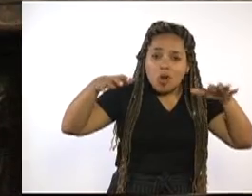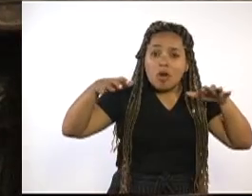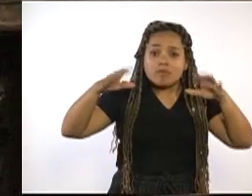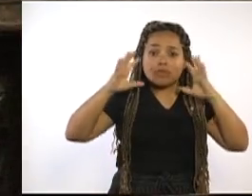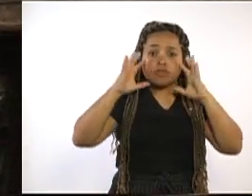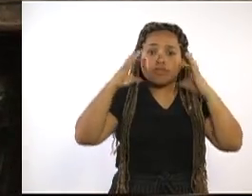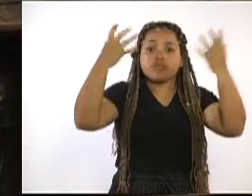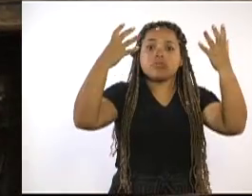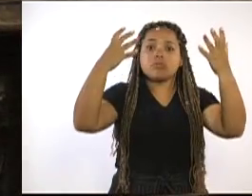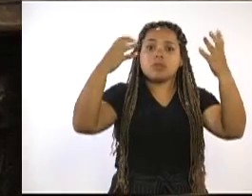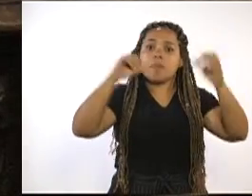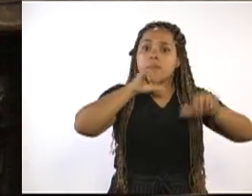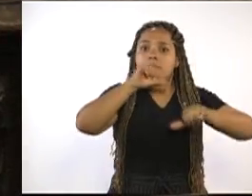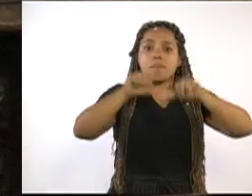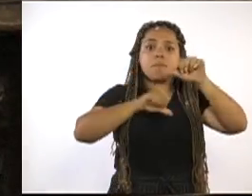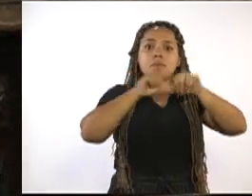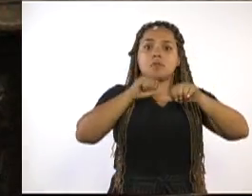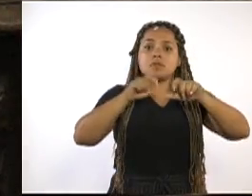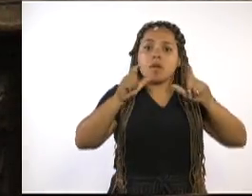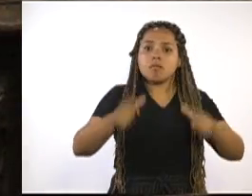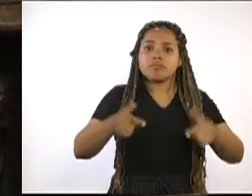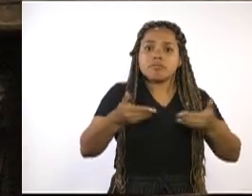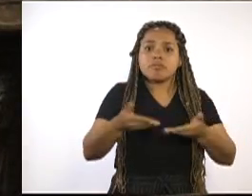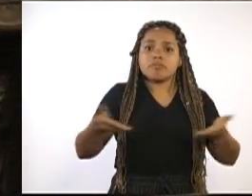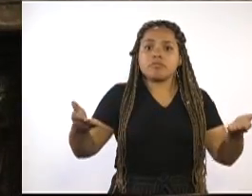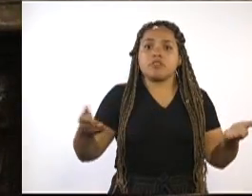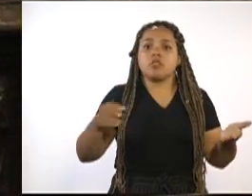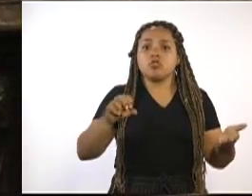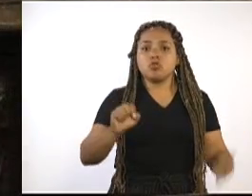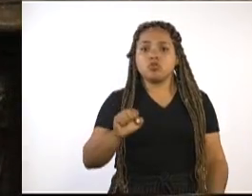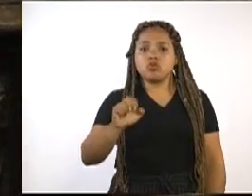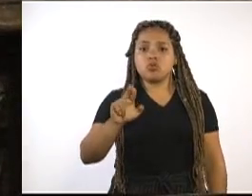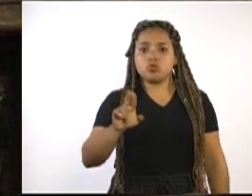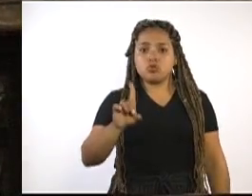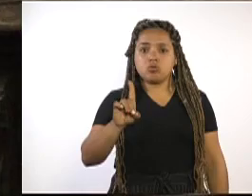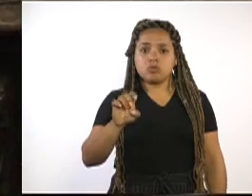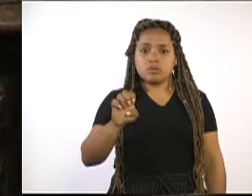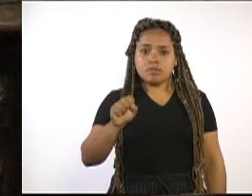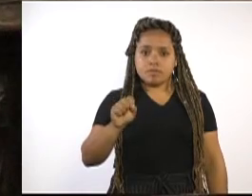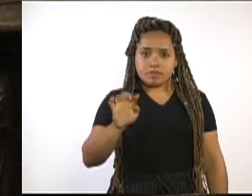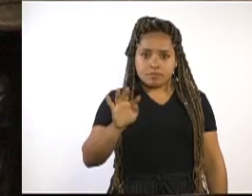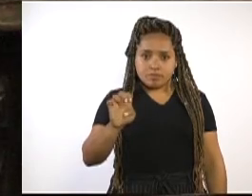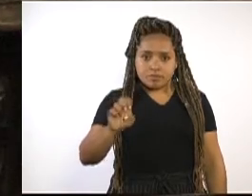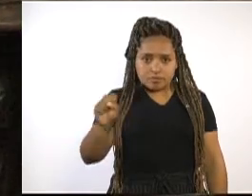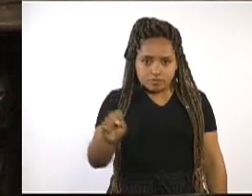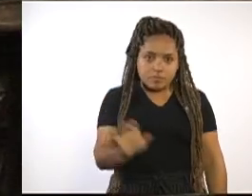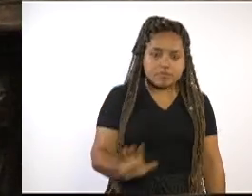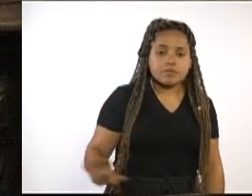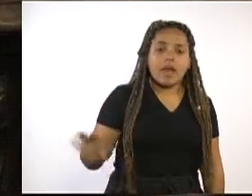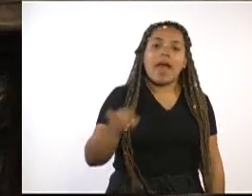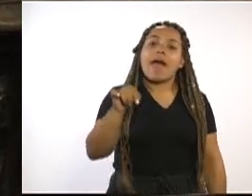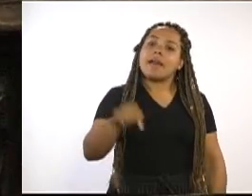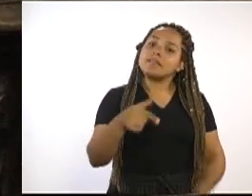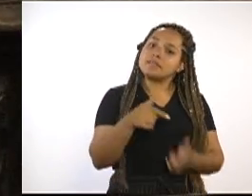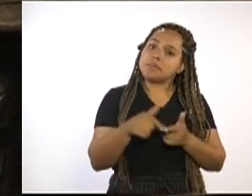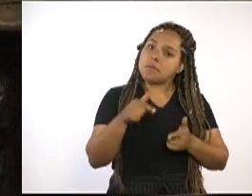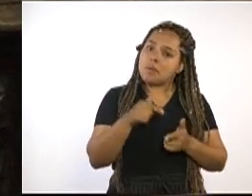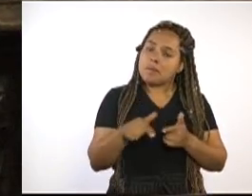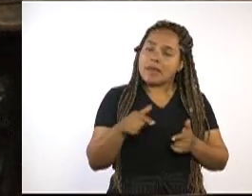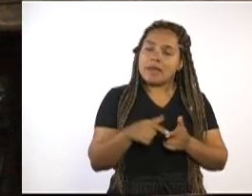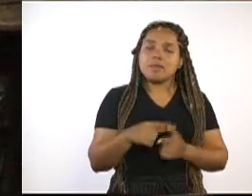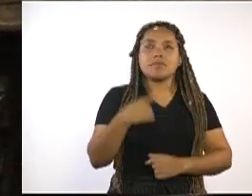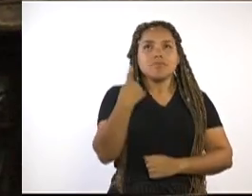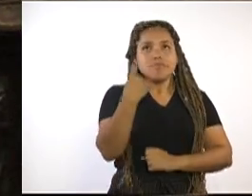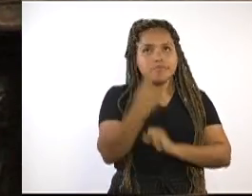de Janeiro. Como estamos falando de Rio de Janeiro, este problema acontece